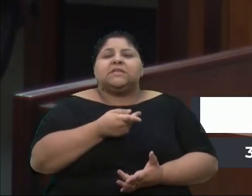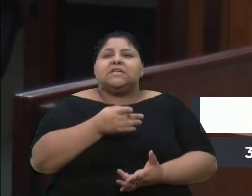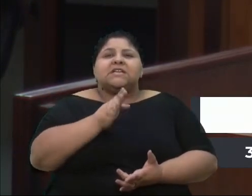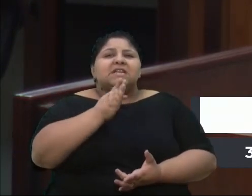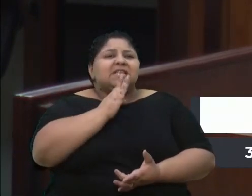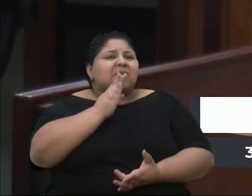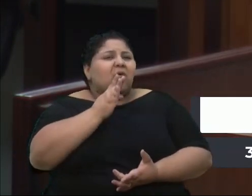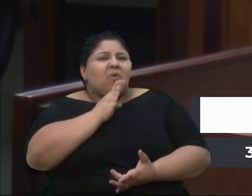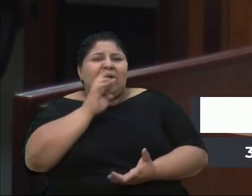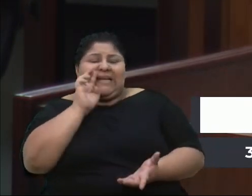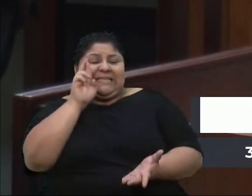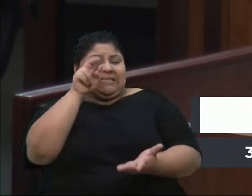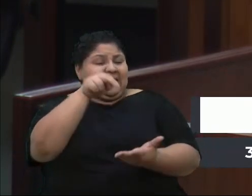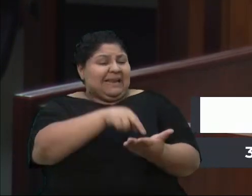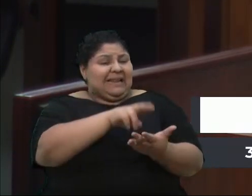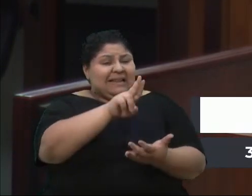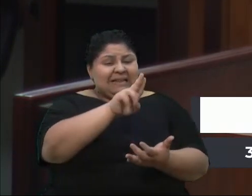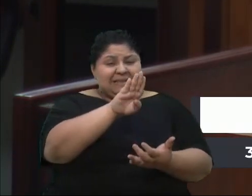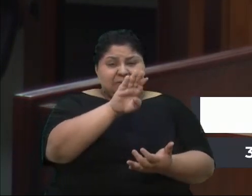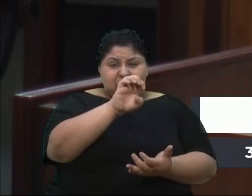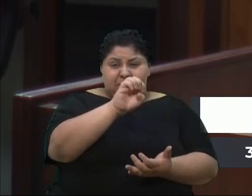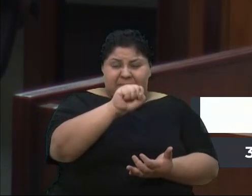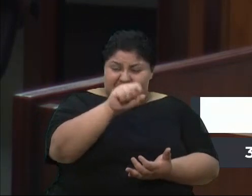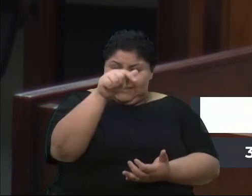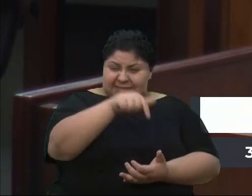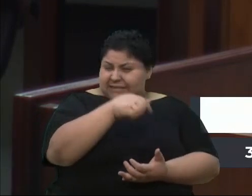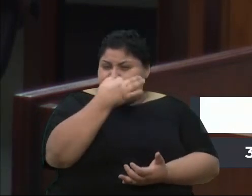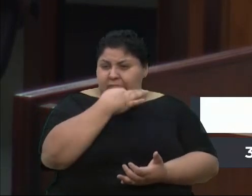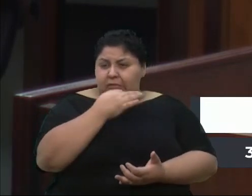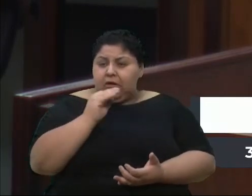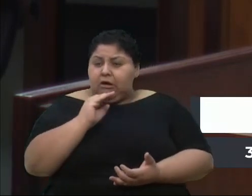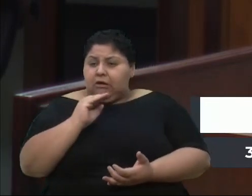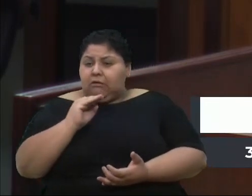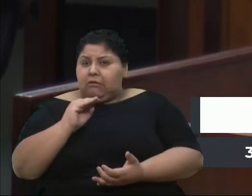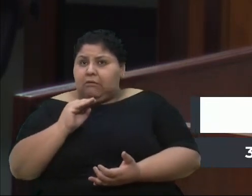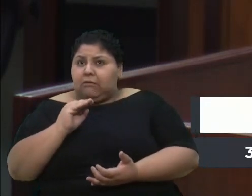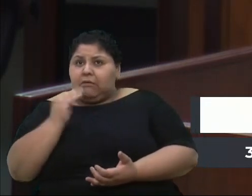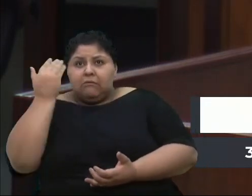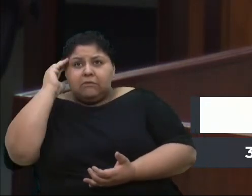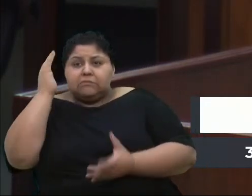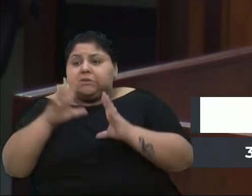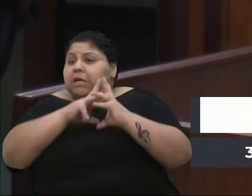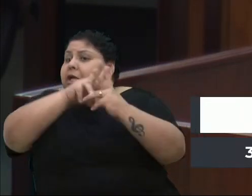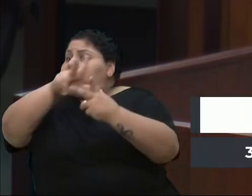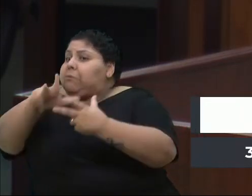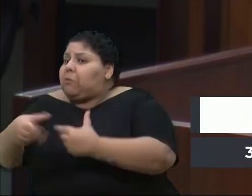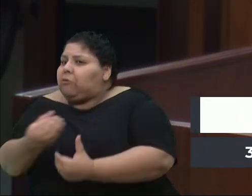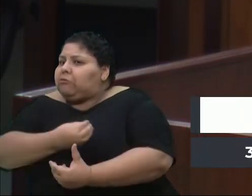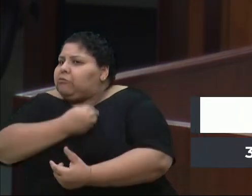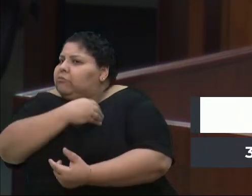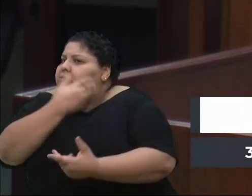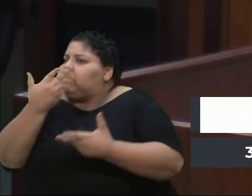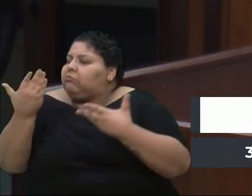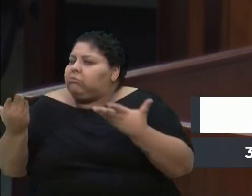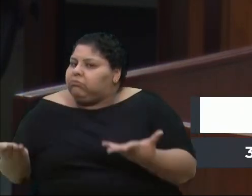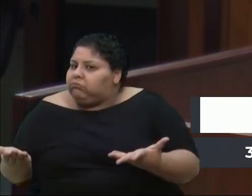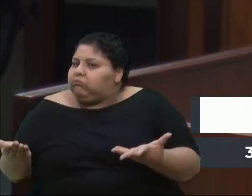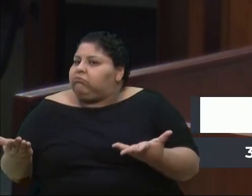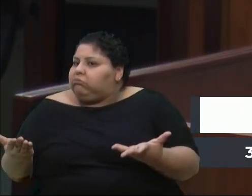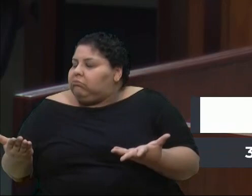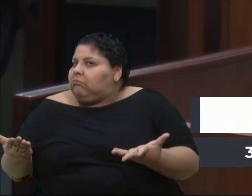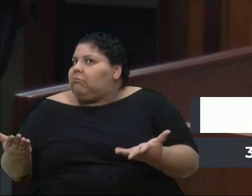das UBS de Caxias do Sul. Eu não sei que mundo a secretária está vivendo, sinceramente, não sei que mundo ela está